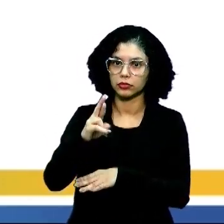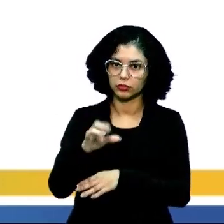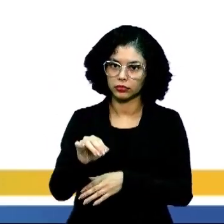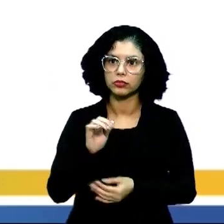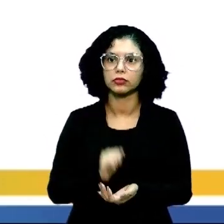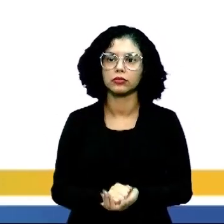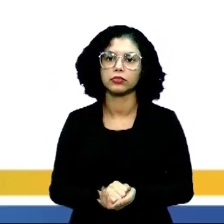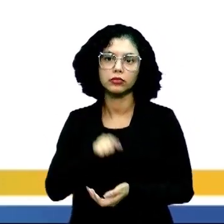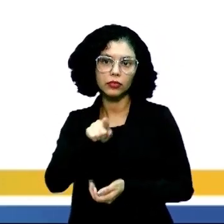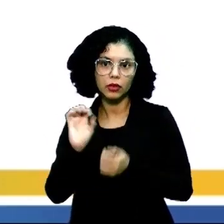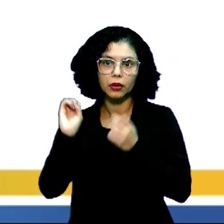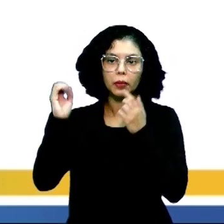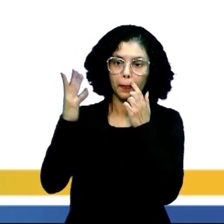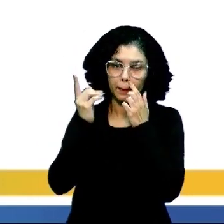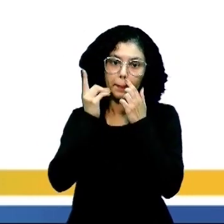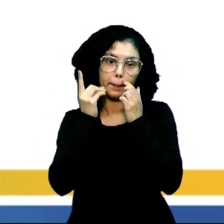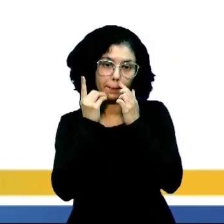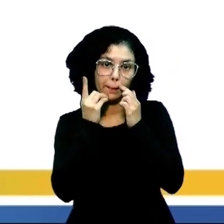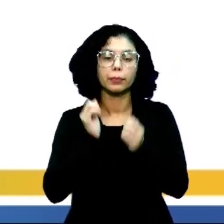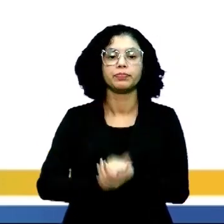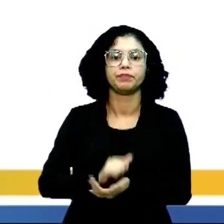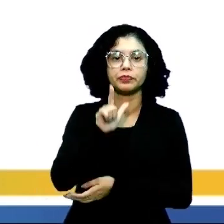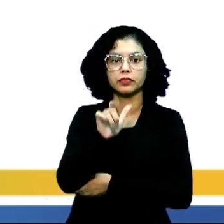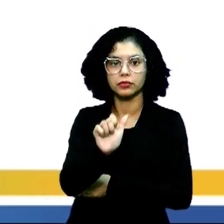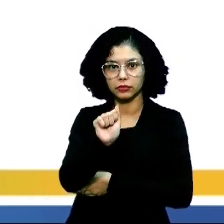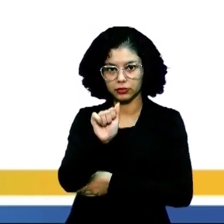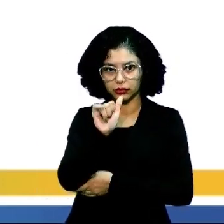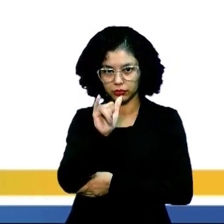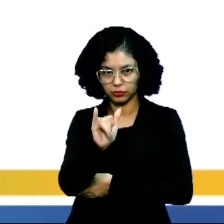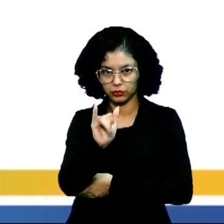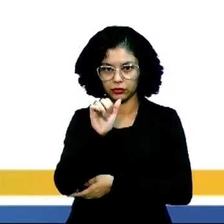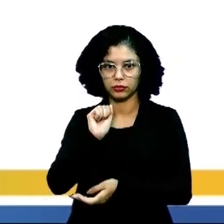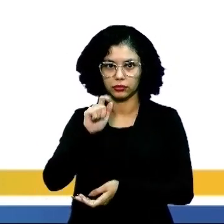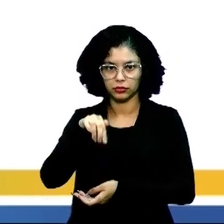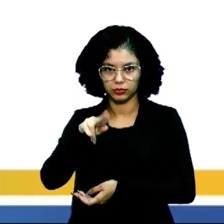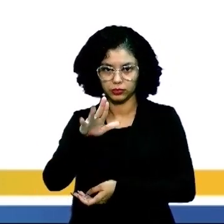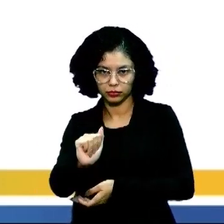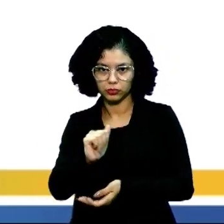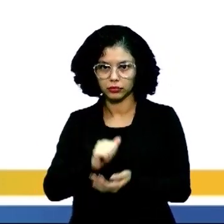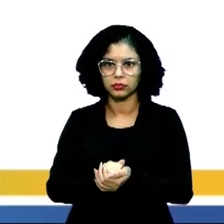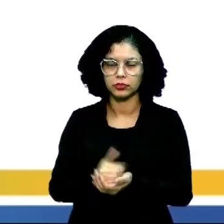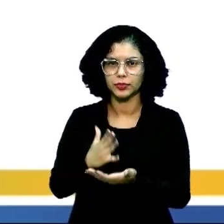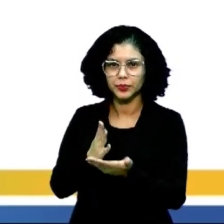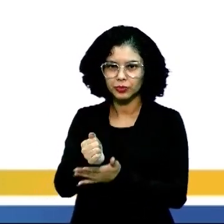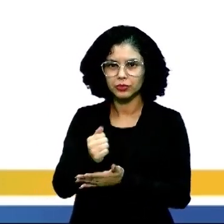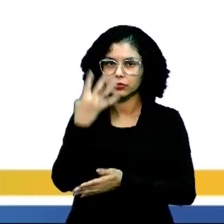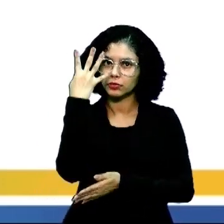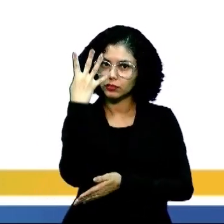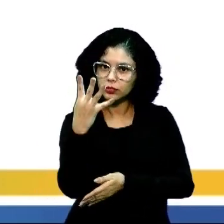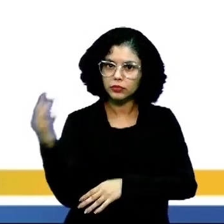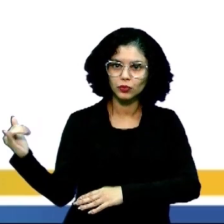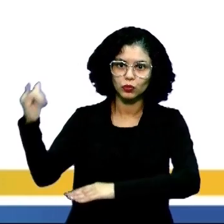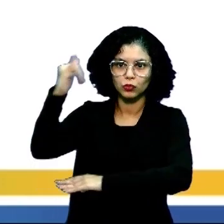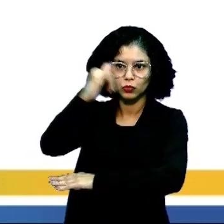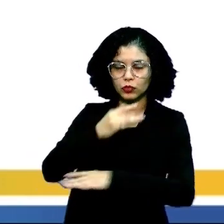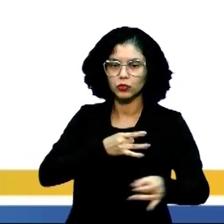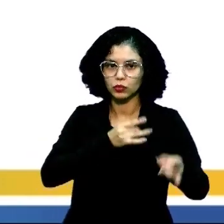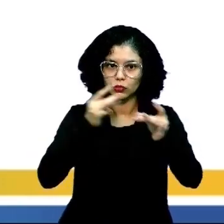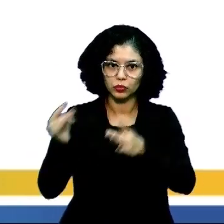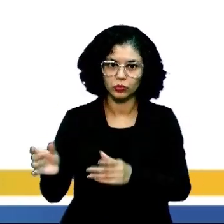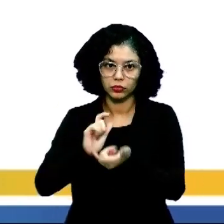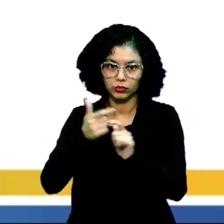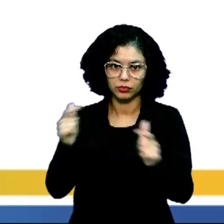Pentágono. Nesse dia, terroristas da rede chamada Al-Qaeda sequestraram 4 aviões